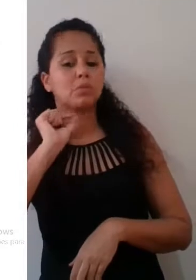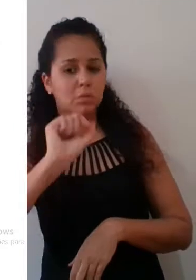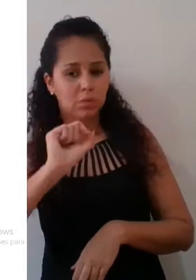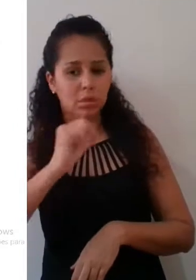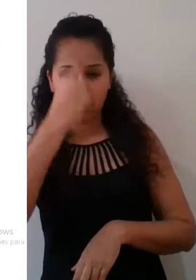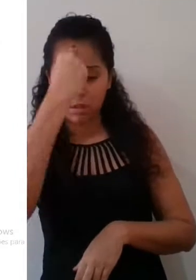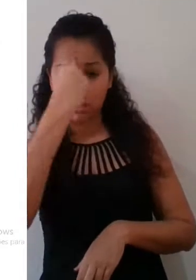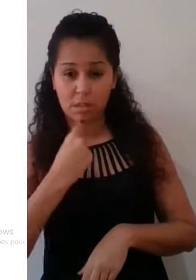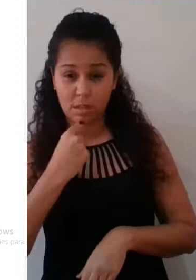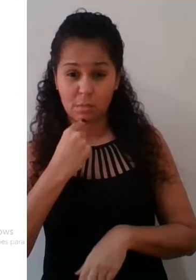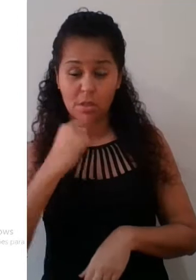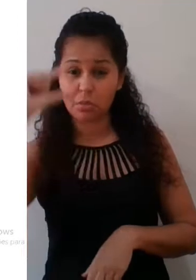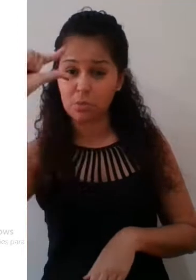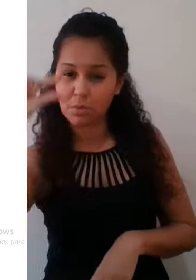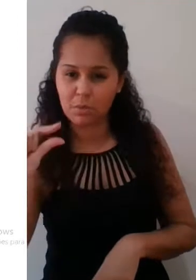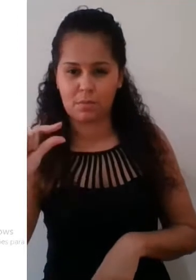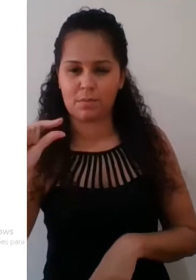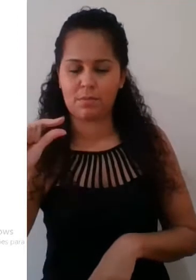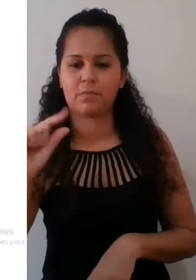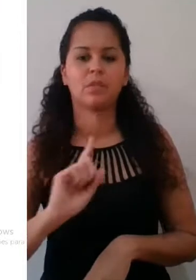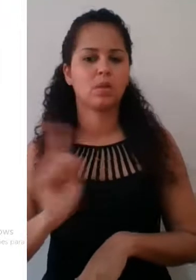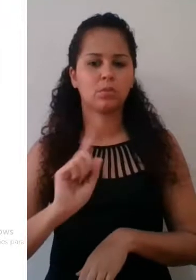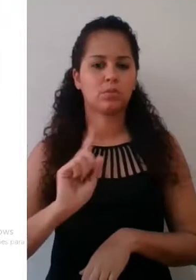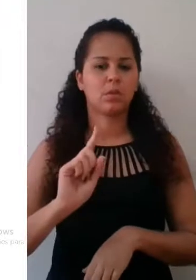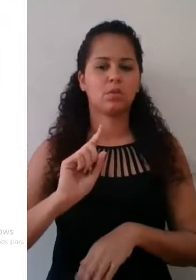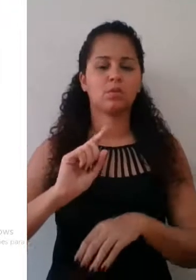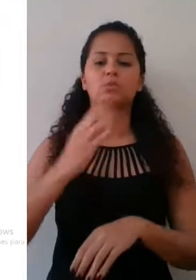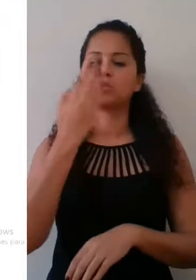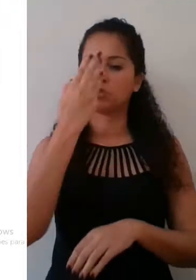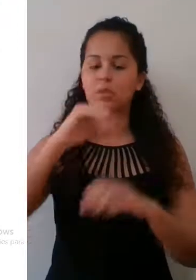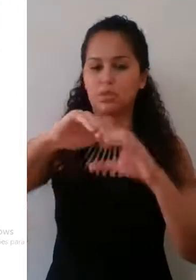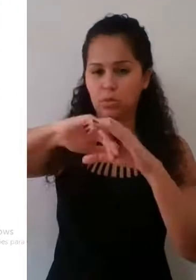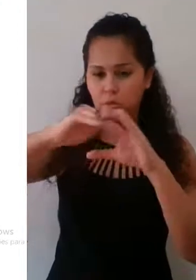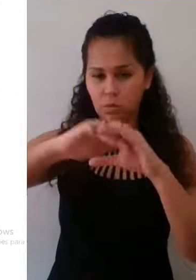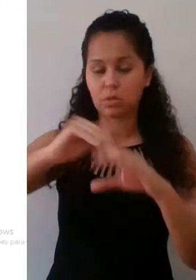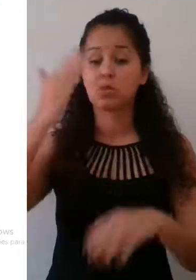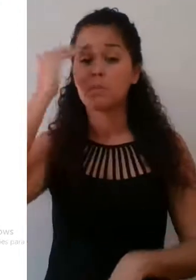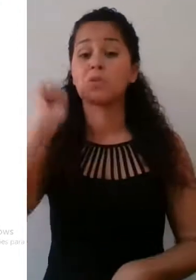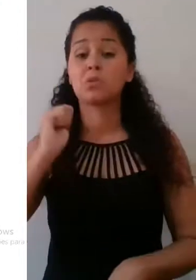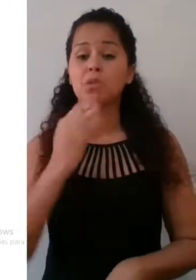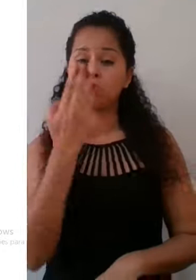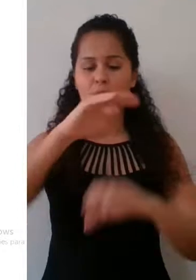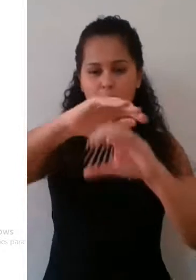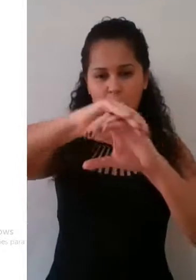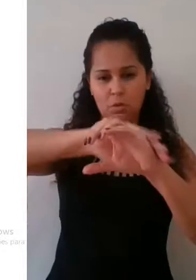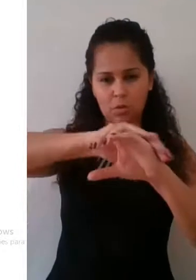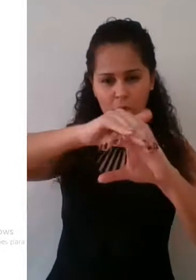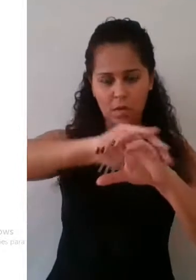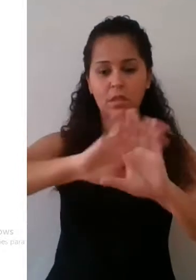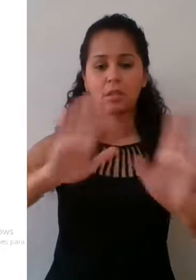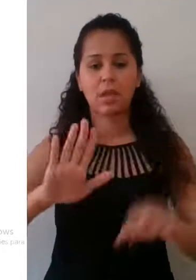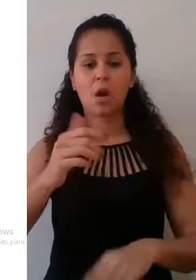imagem reduzida. Então, não é um espelho côncavo, é um espelho convexo. Sendo assim, a gente já elimina a primeira,